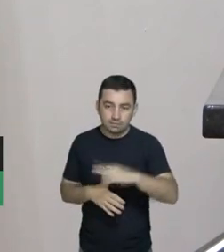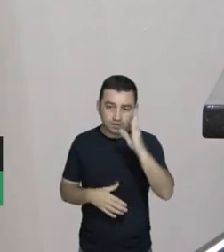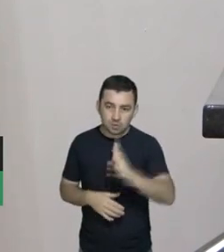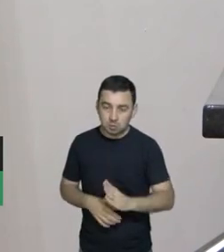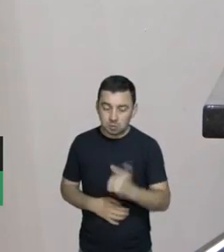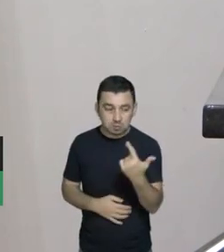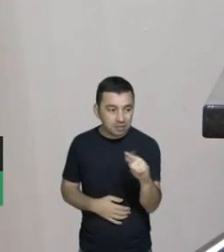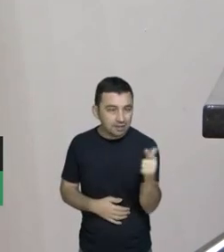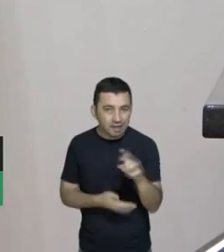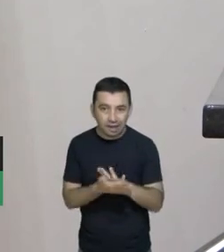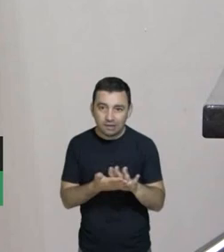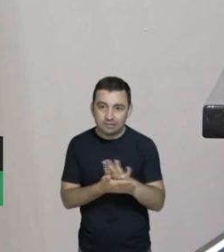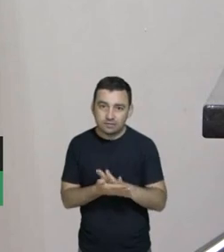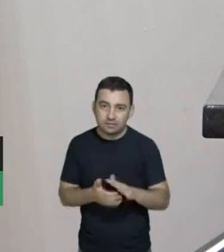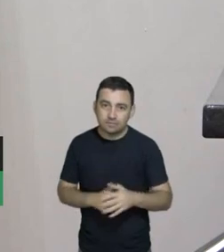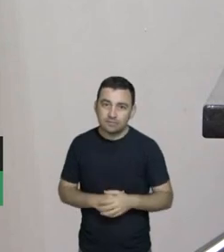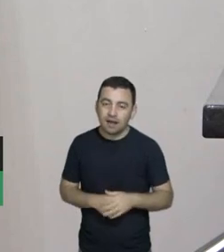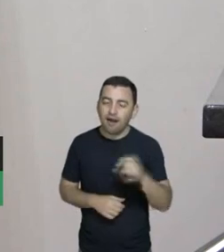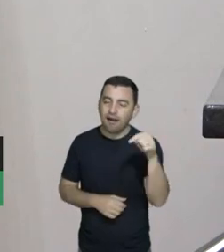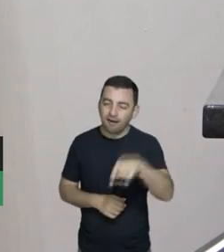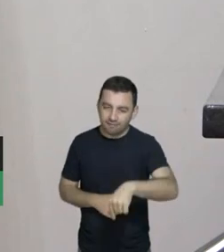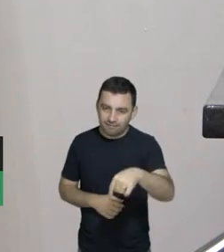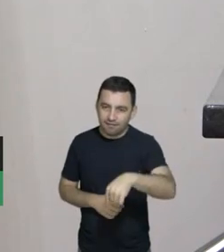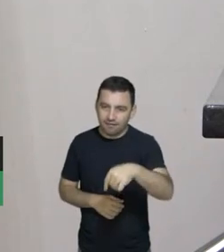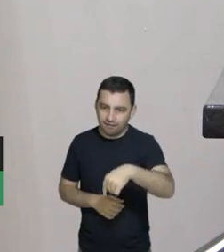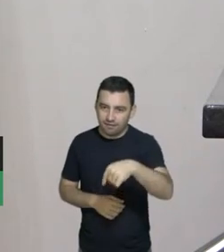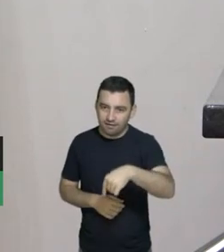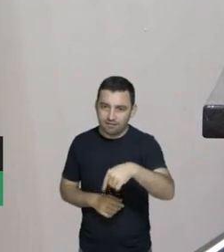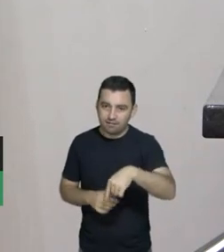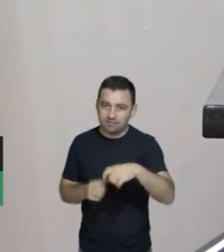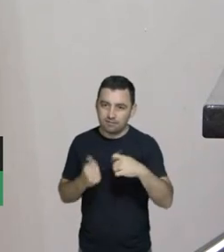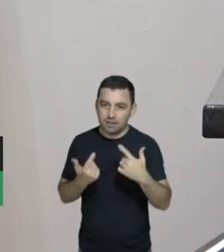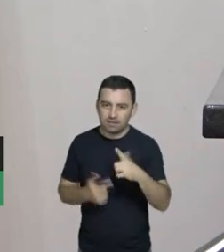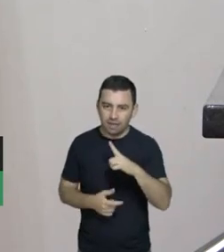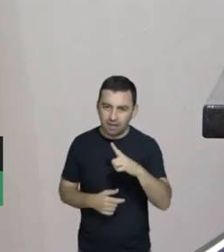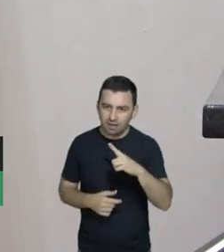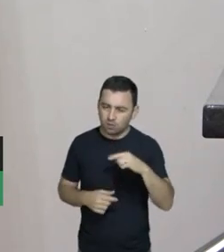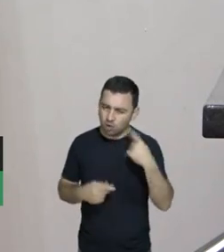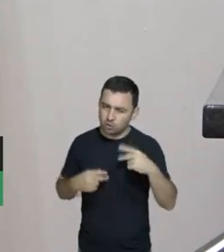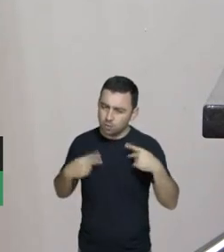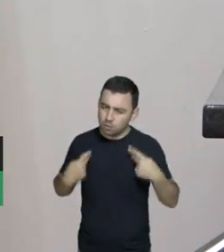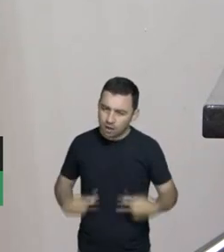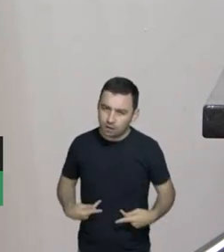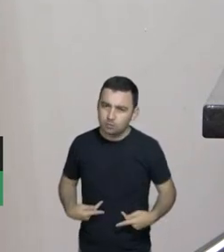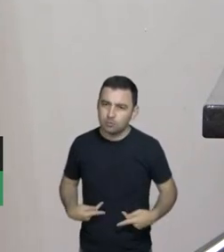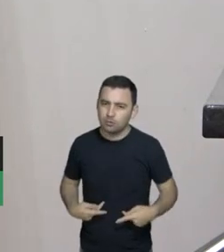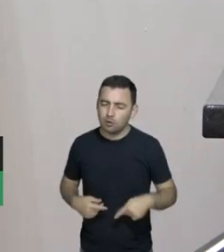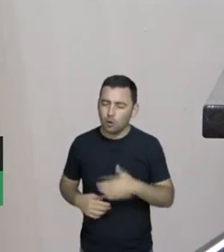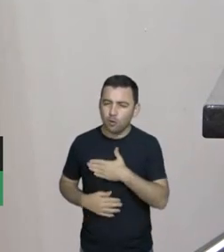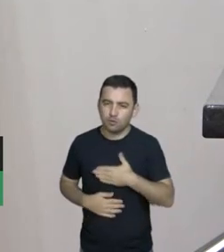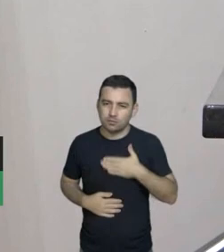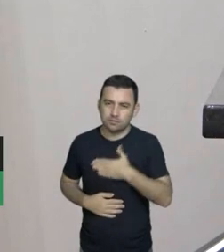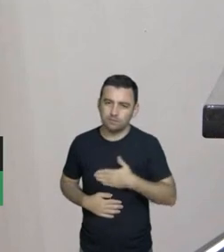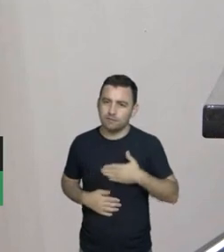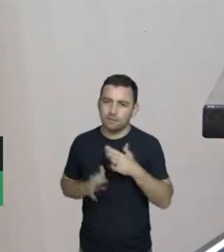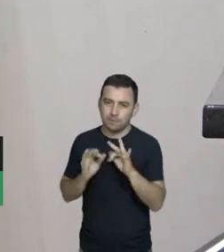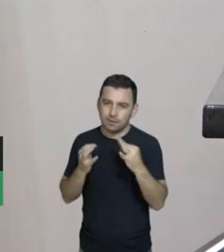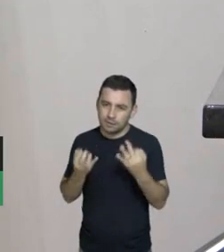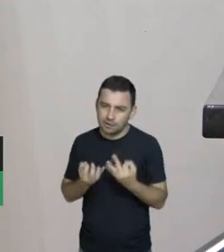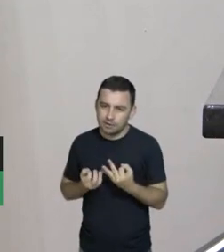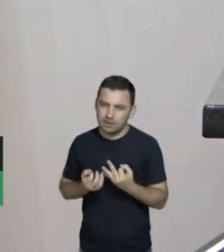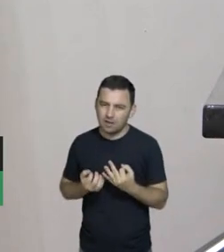tivemos. Mas aqui a gente tem, porque nós somos humanos, nós gostamos de família, nós somos